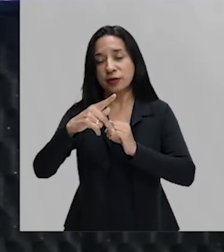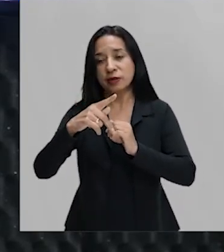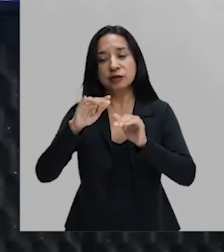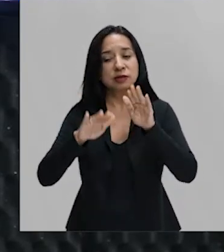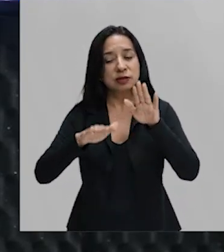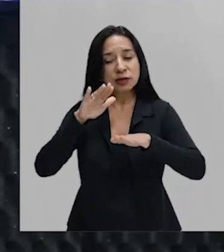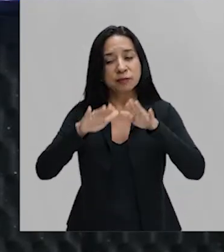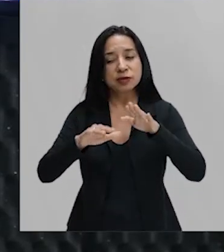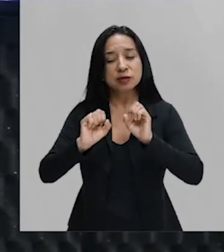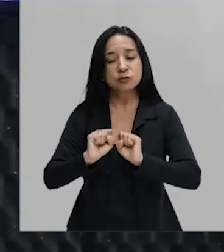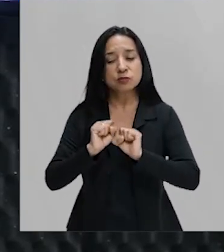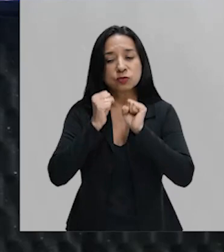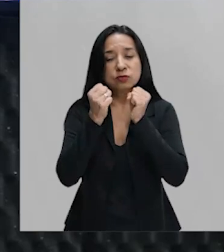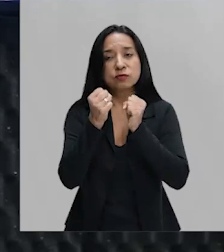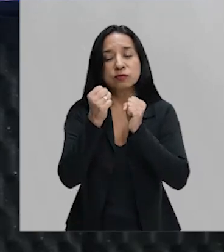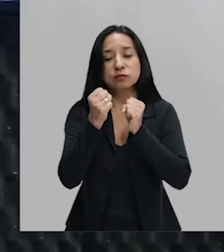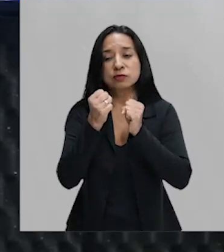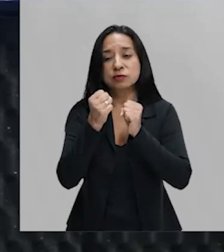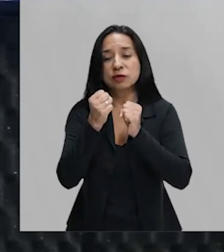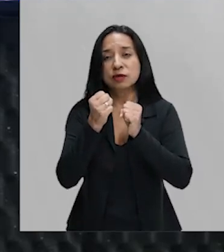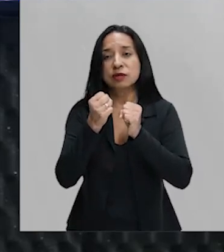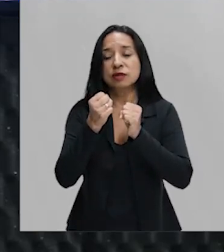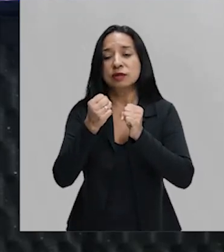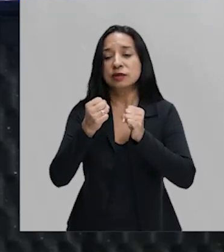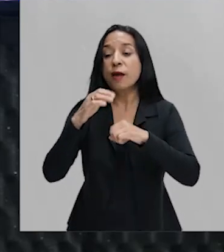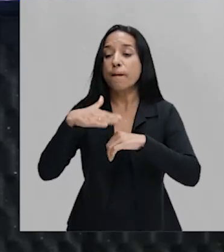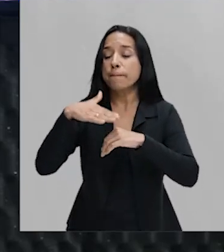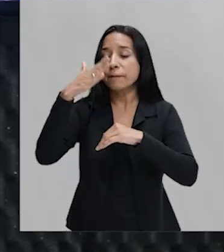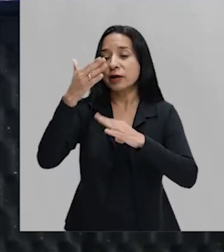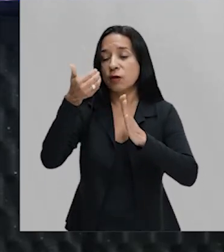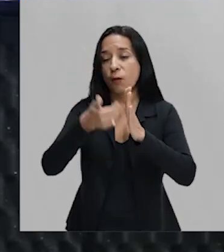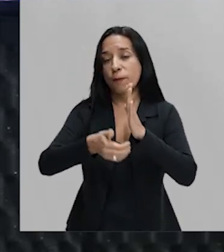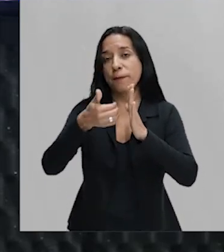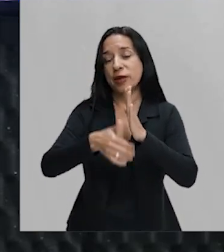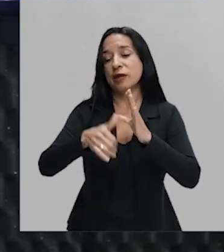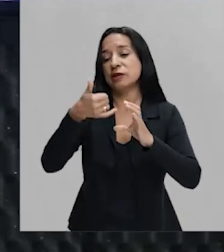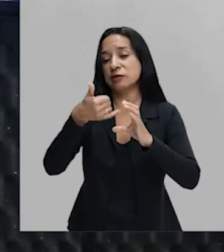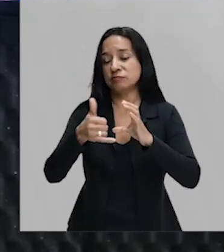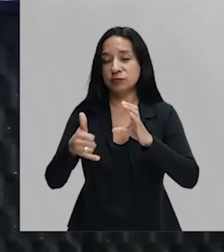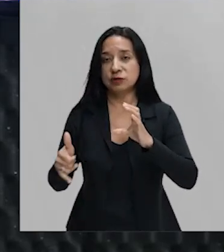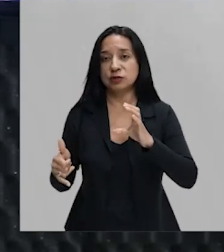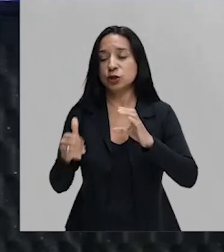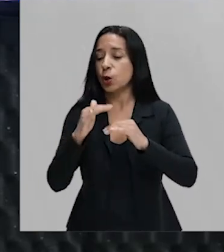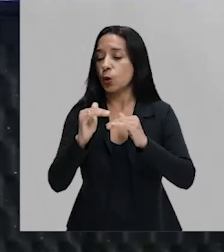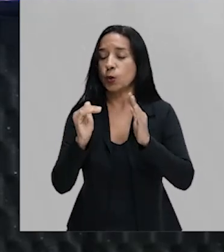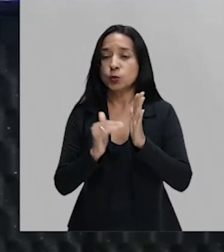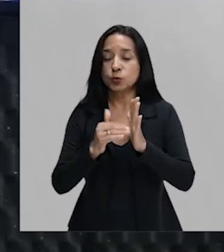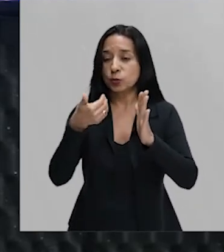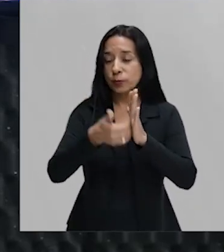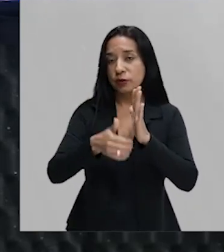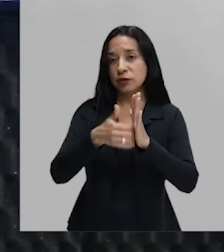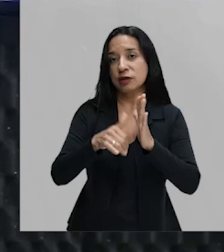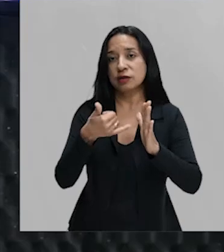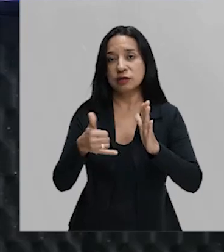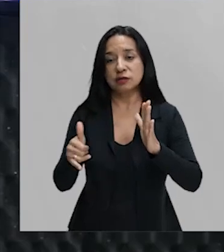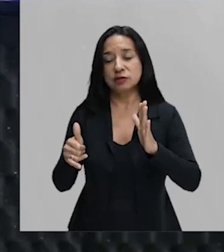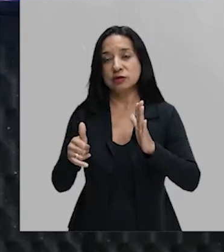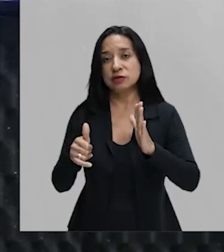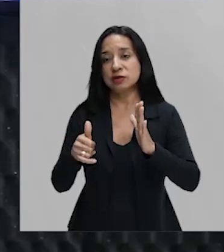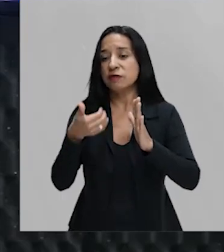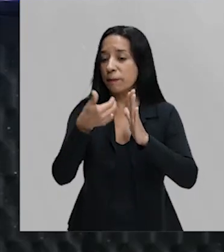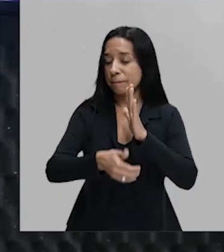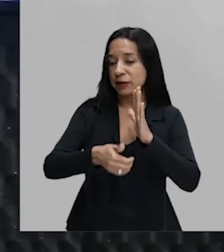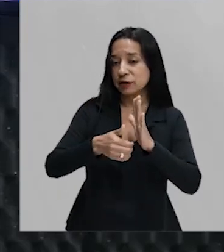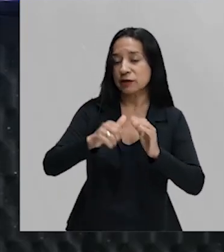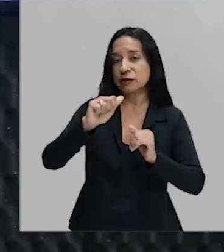de esforço, eu vou ter um maior gasto de ATP no organismo. Então, tudo que gastar energia vai gastar